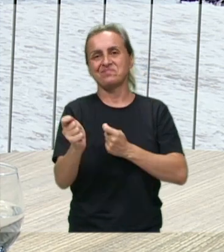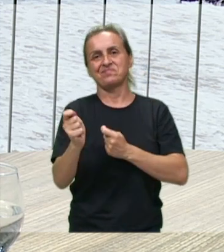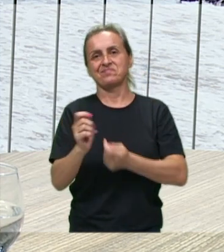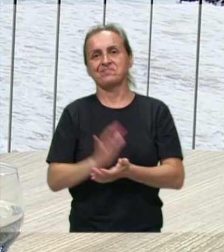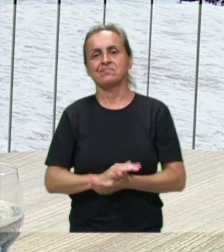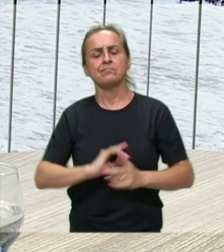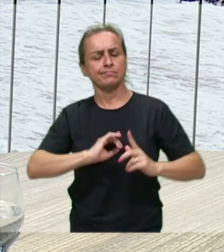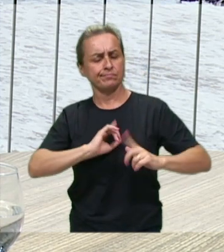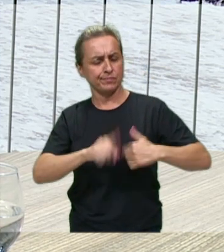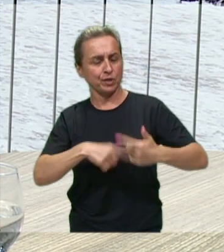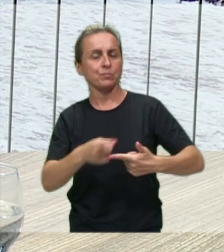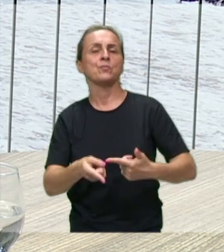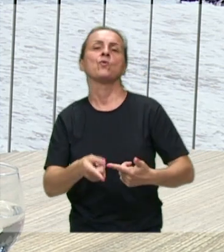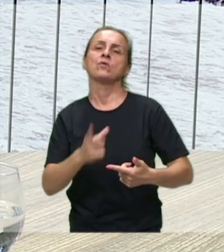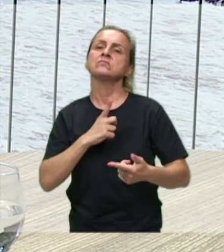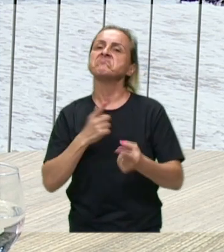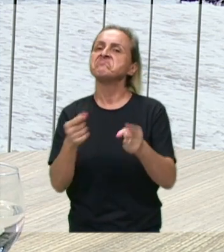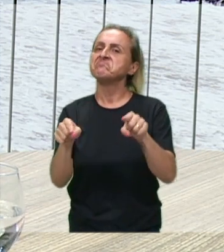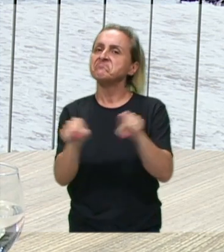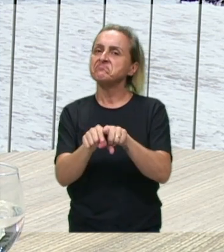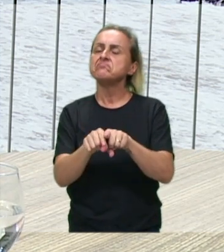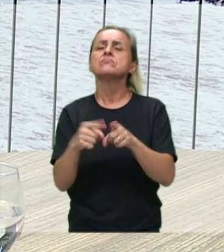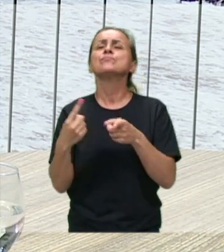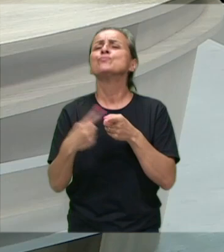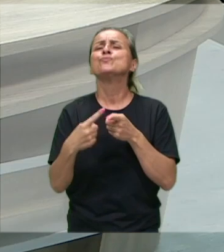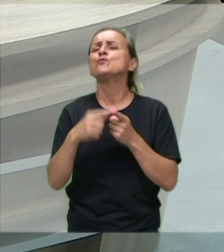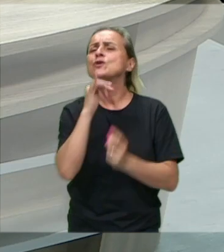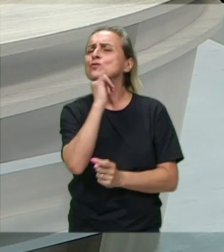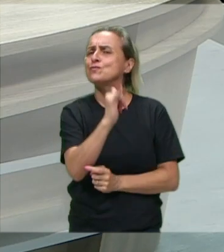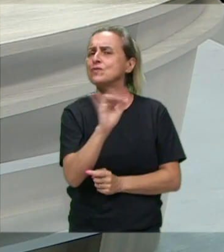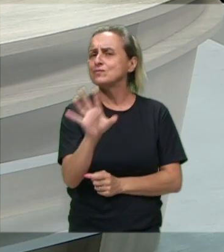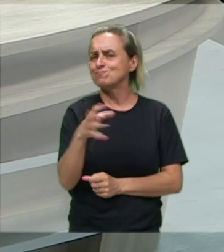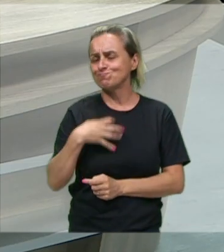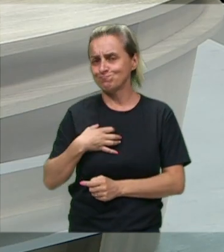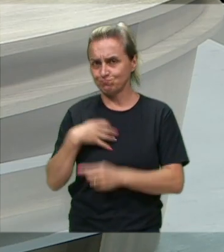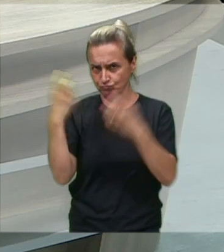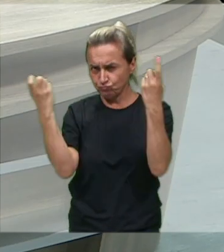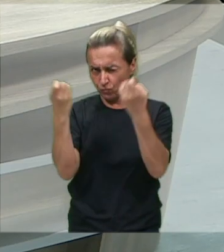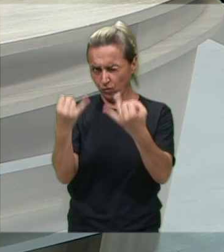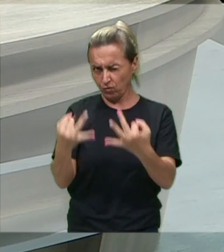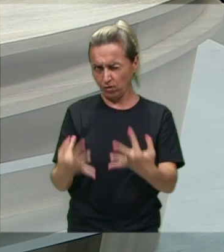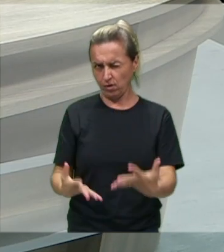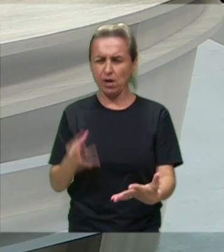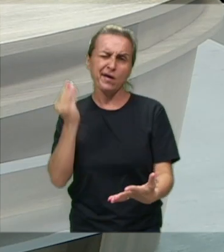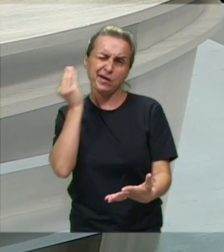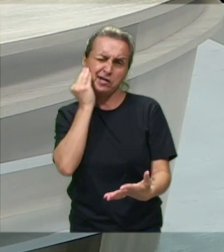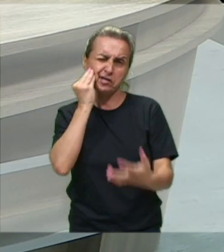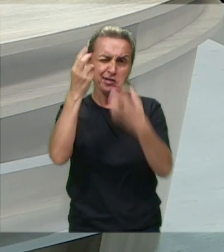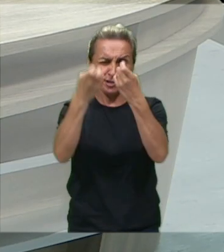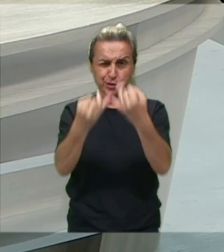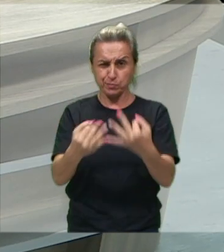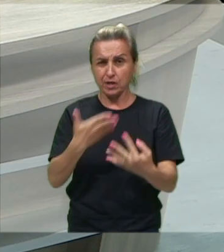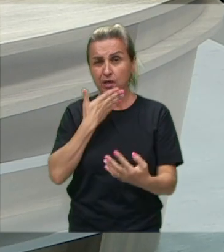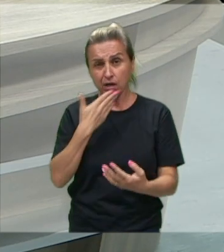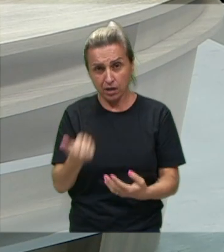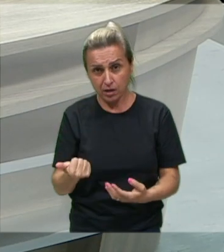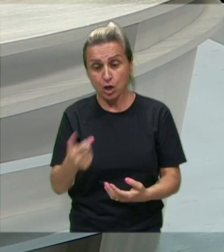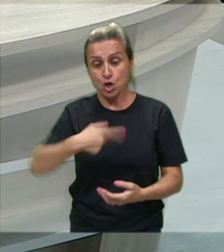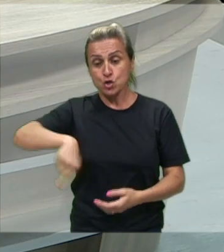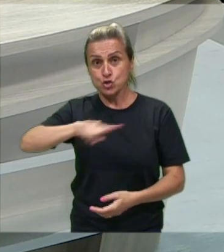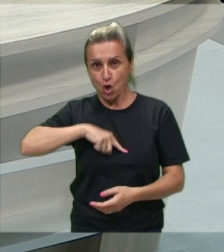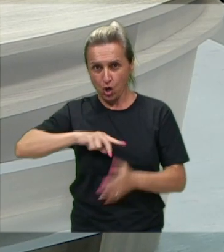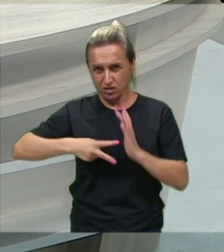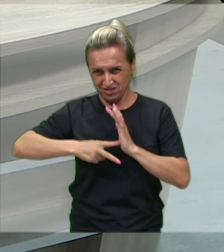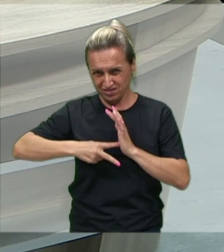consequentemente, a gente tem assessorado. Por que eu falo isso para a senhora? Deixa eu tentar ser um pouco mais explícito. É que nós, Sindicato